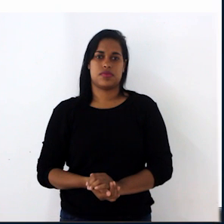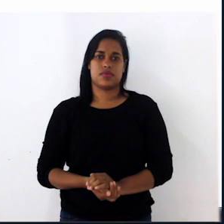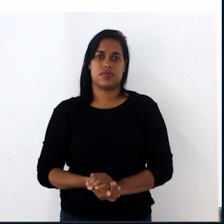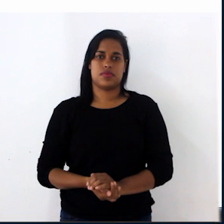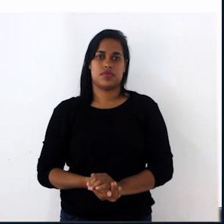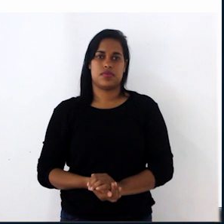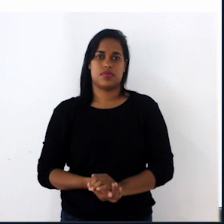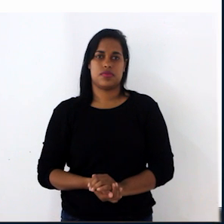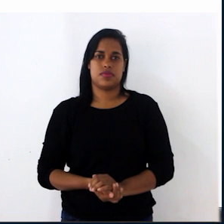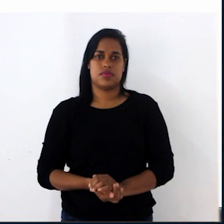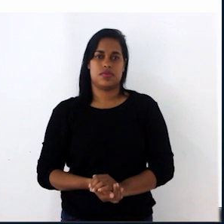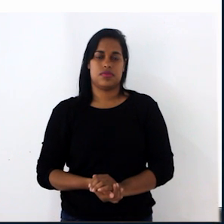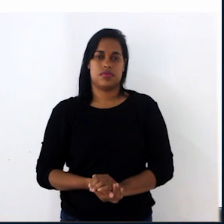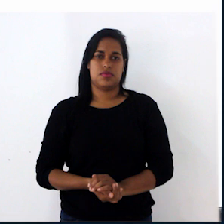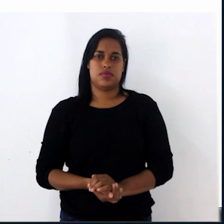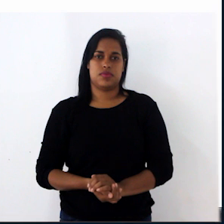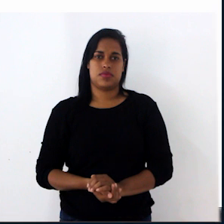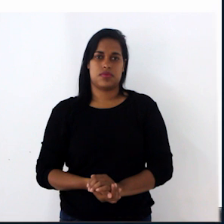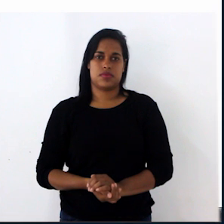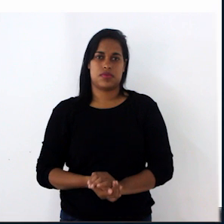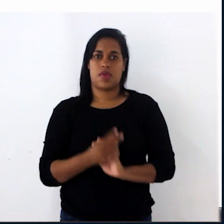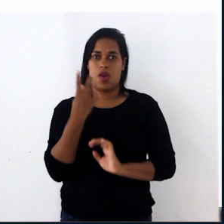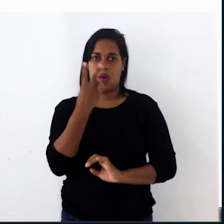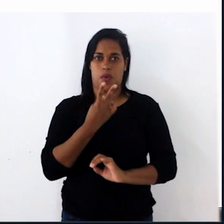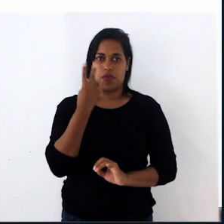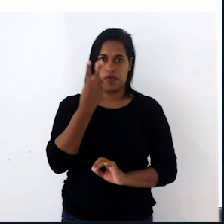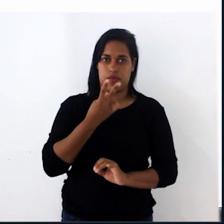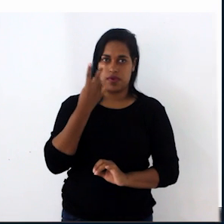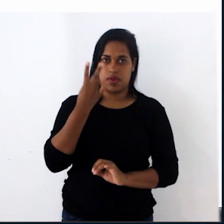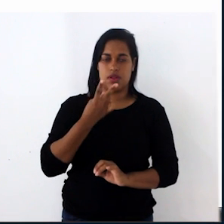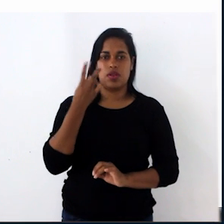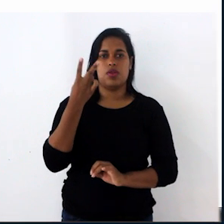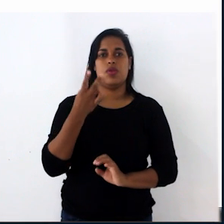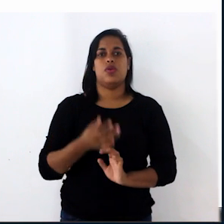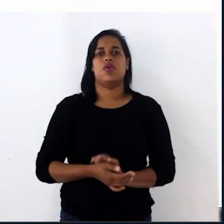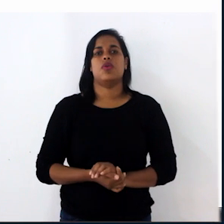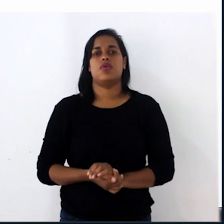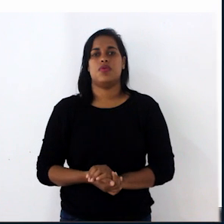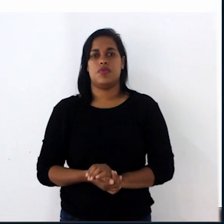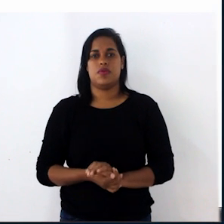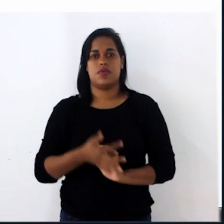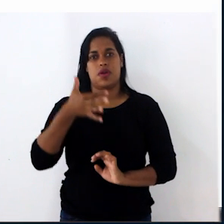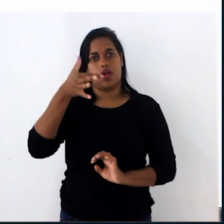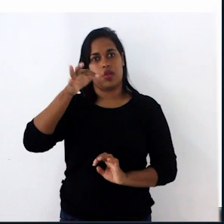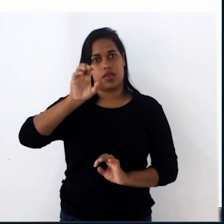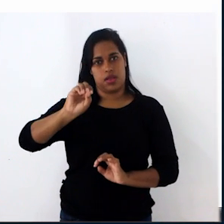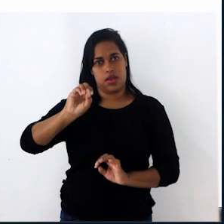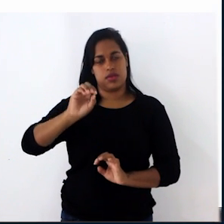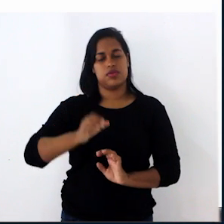fulano e um valor para... Vamos colocar aqui 10,